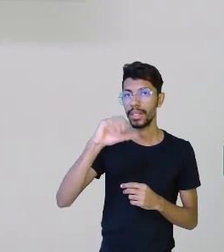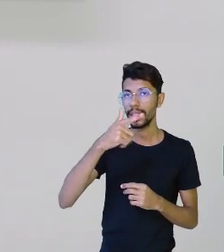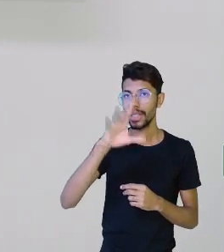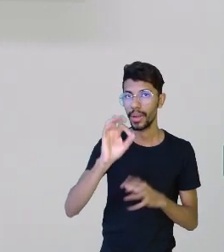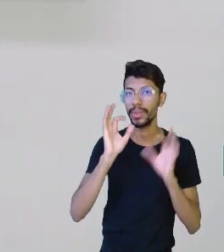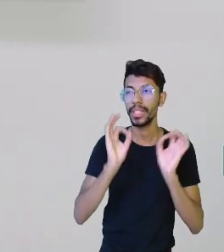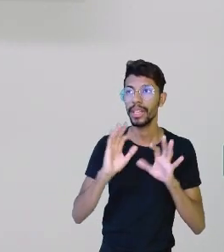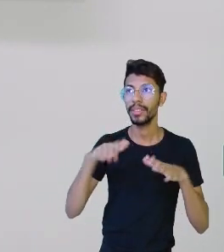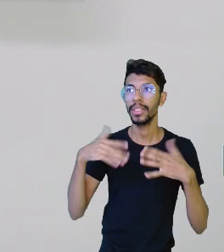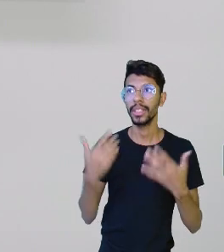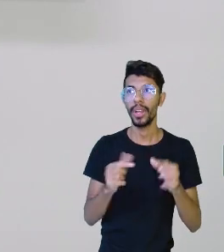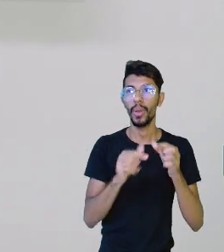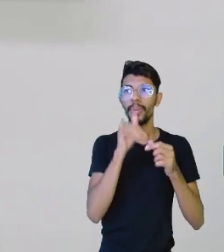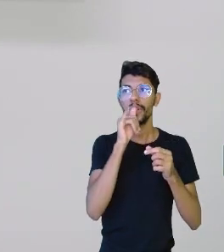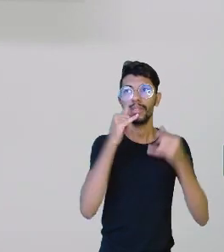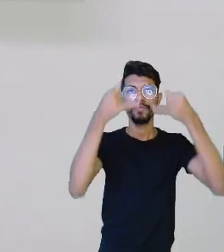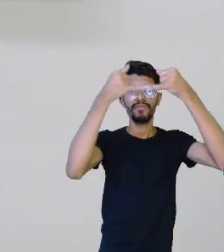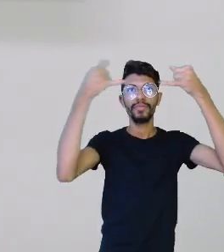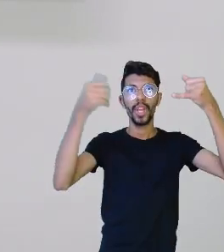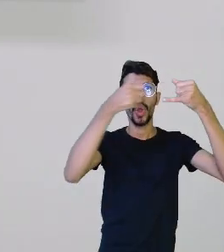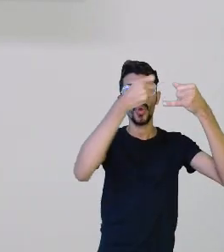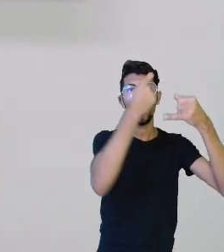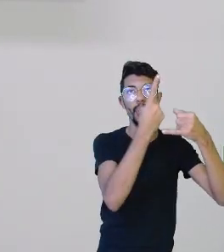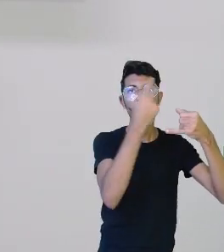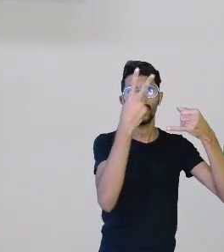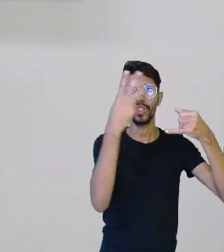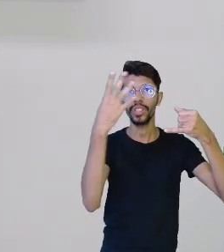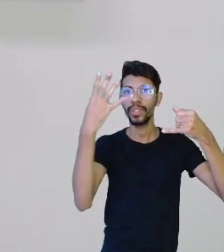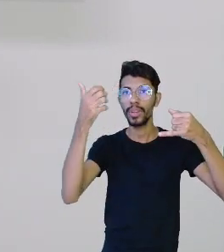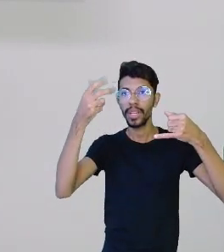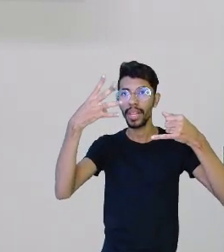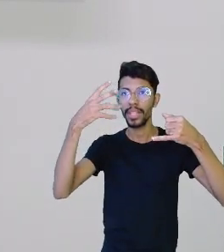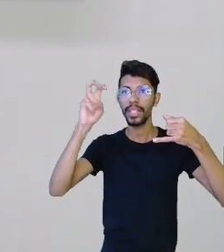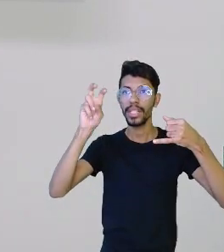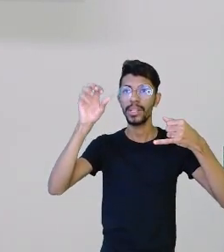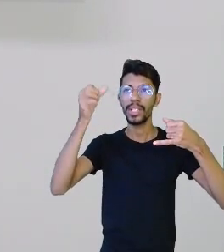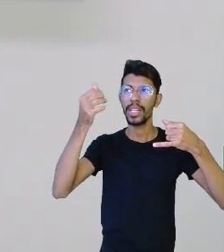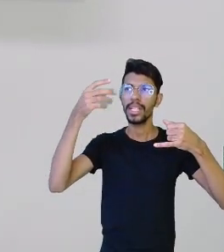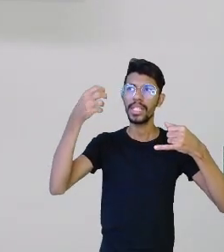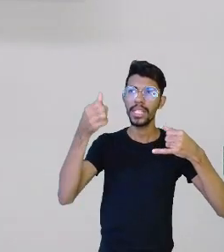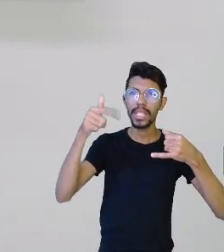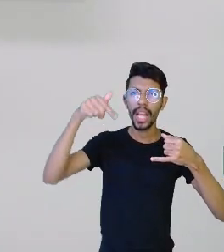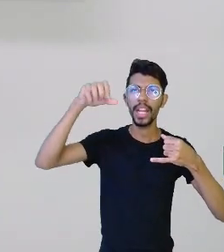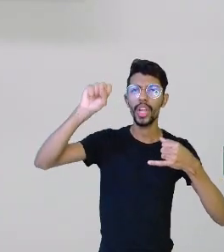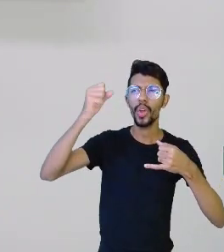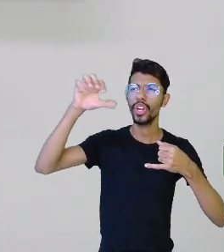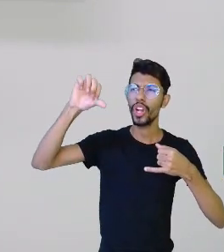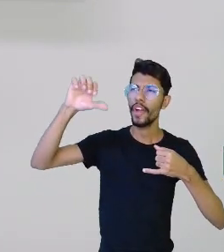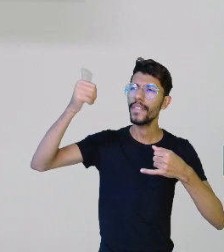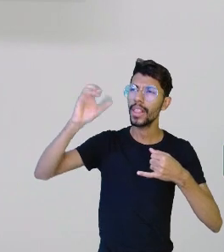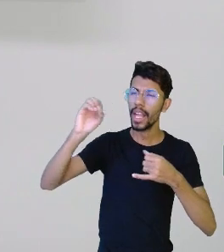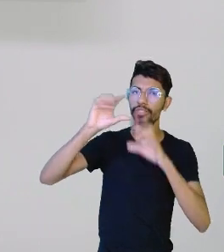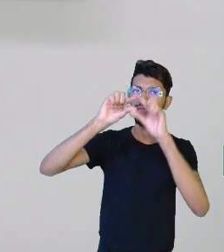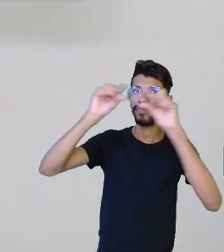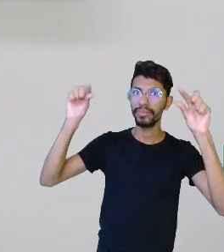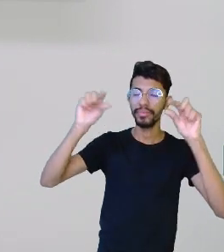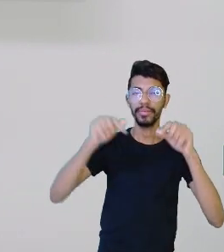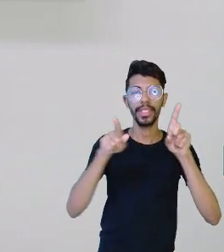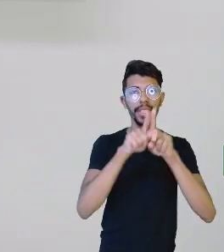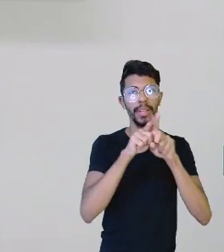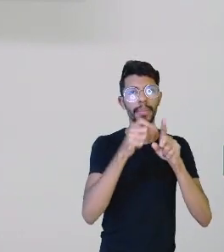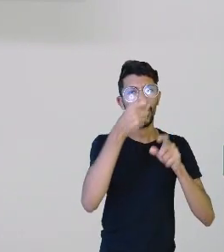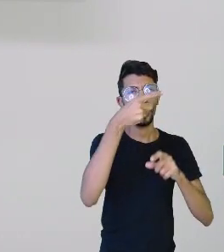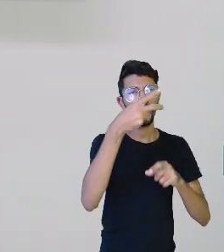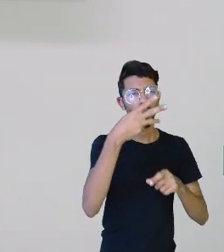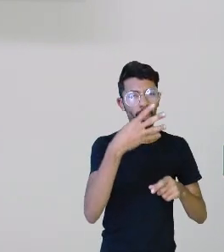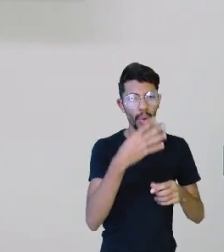o 10 e na coluna do 1 até o 10. E como é que eu faço isso, professora?